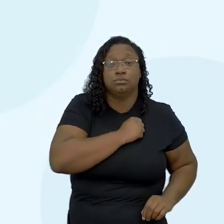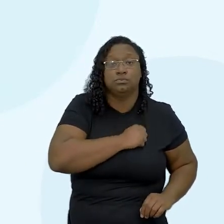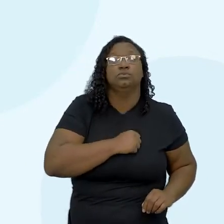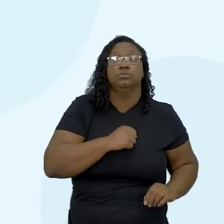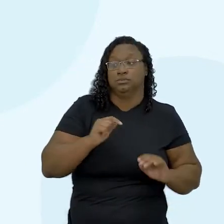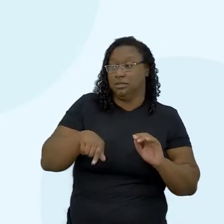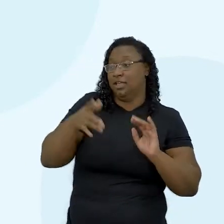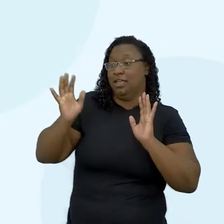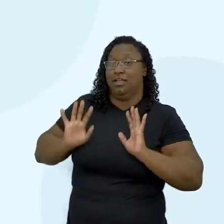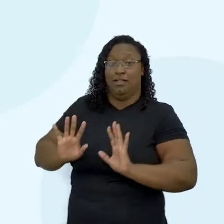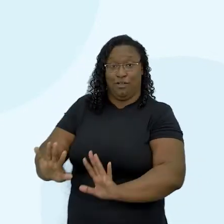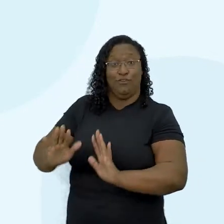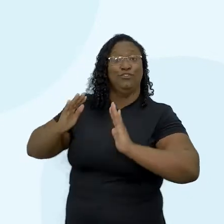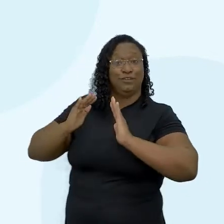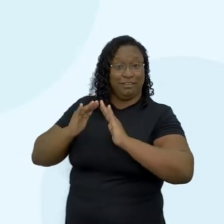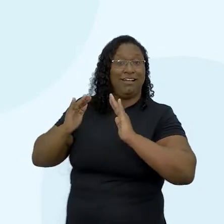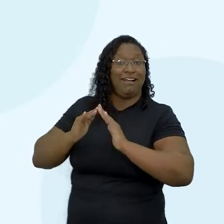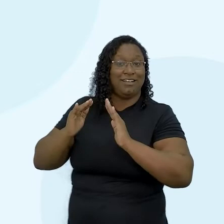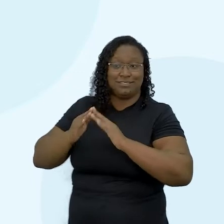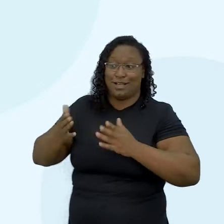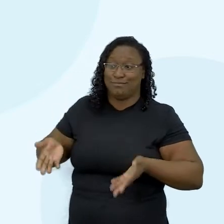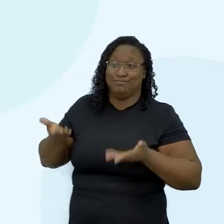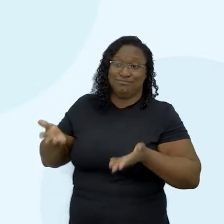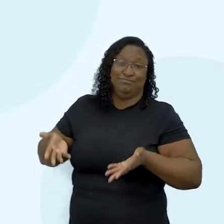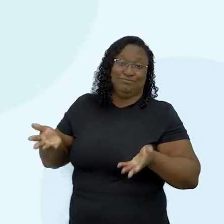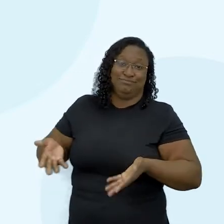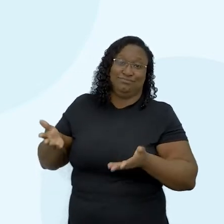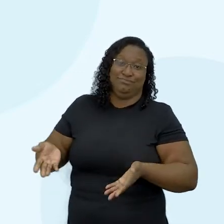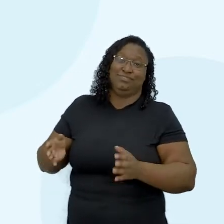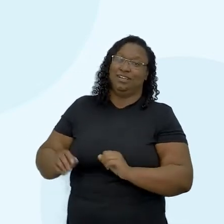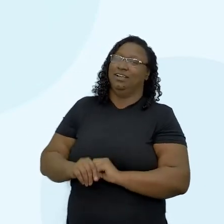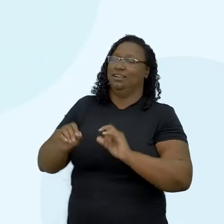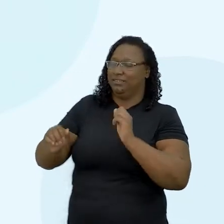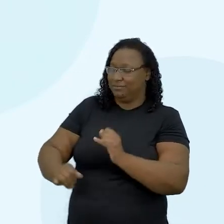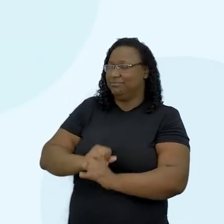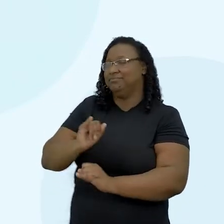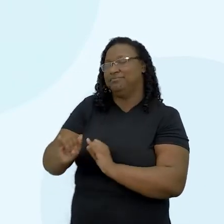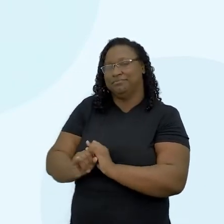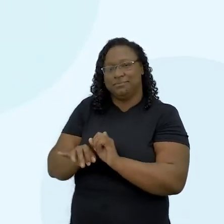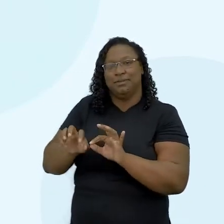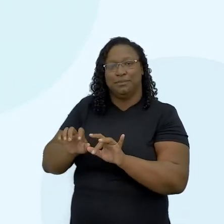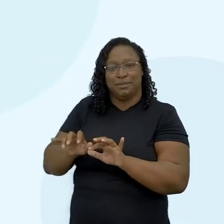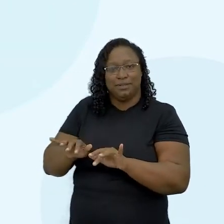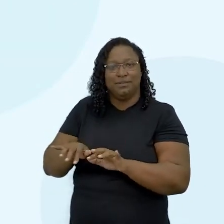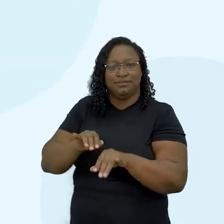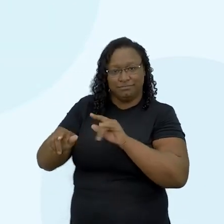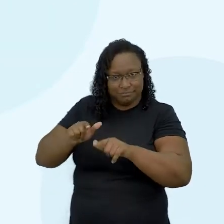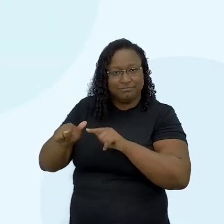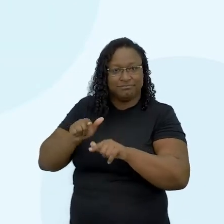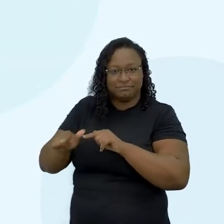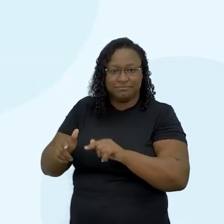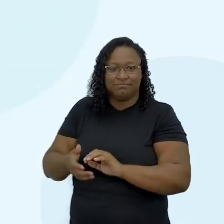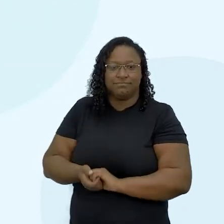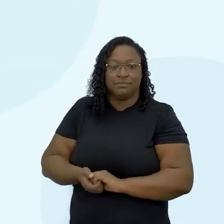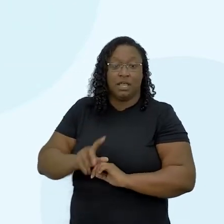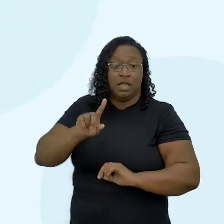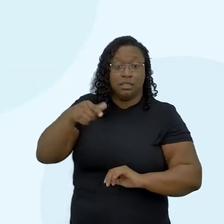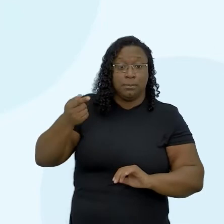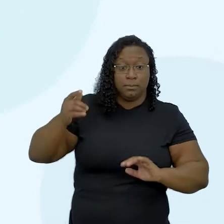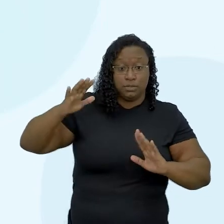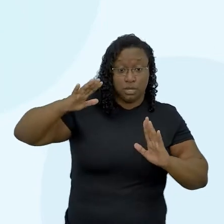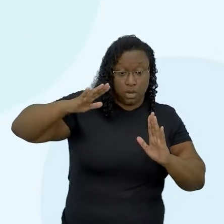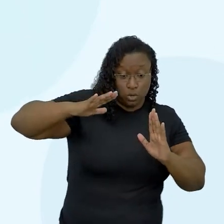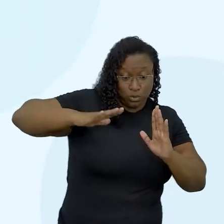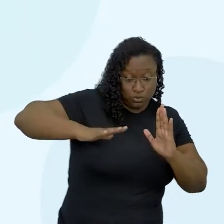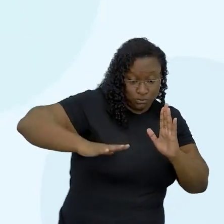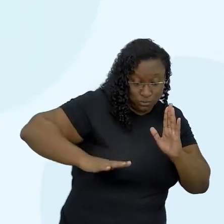pra imaginar que foi o home office dela, né? E depois ela conseguiu reduzir bem. Nossa, reduziu bem mesmo, hein? Eu acho que essa